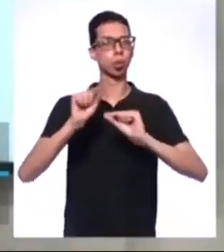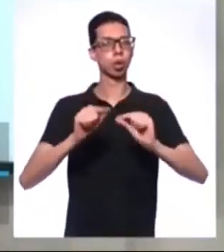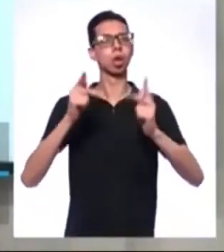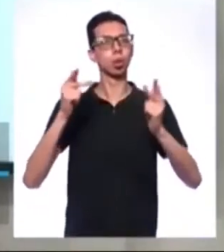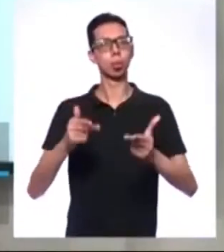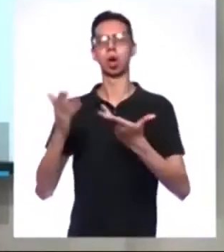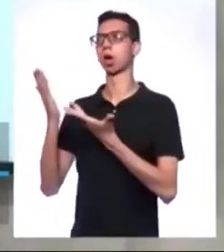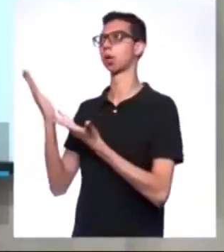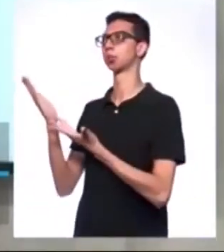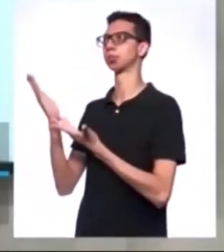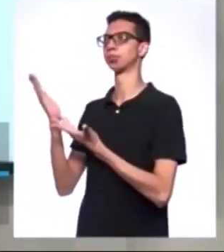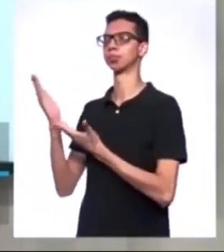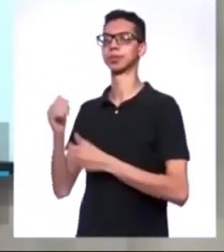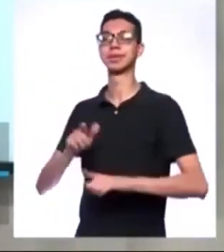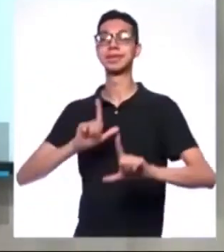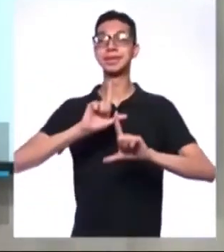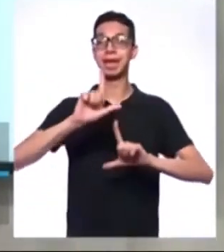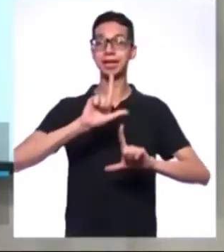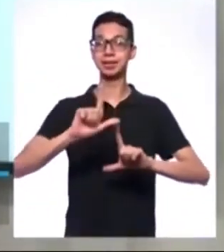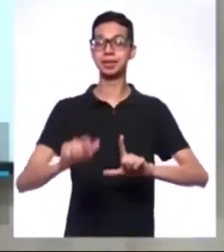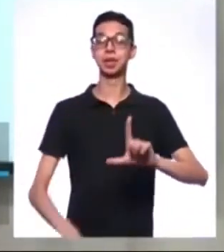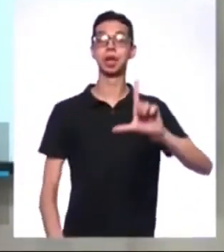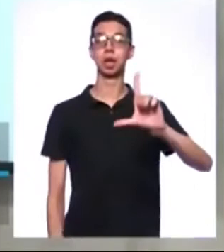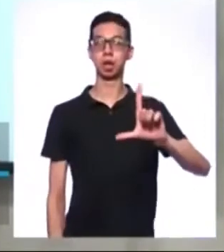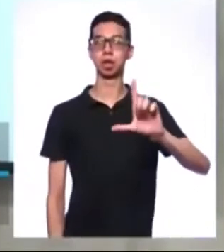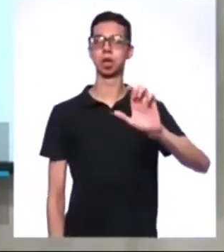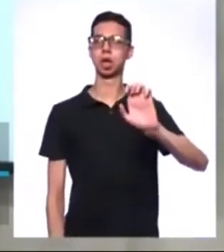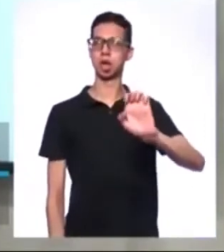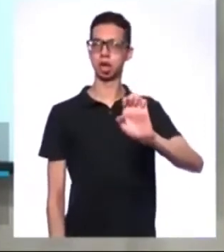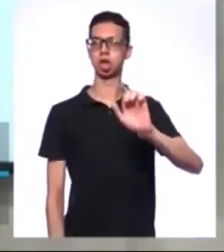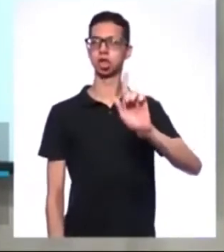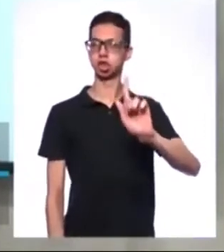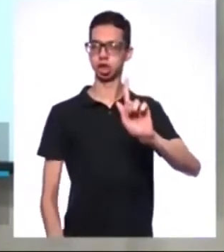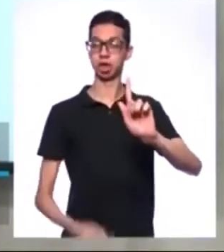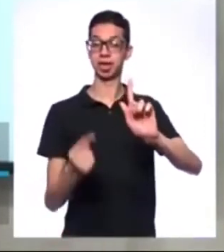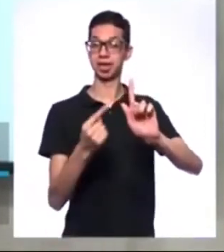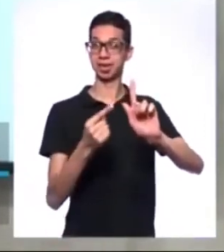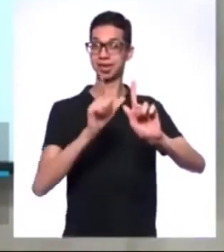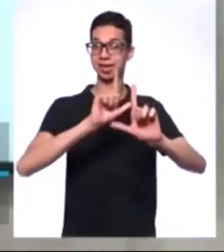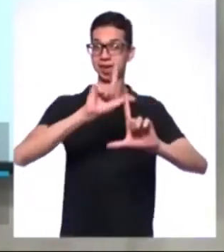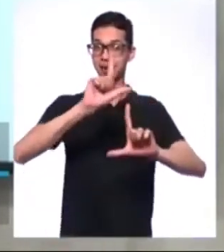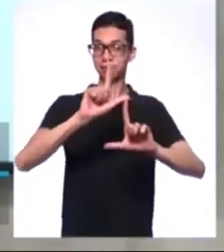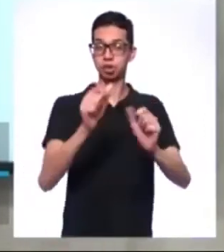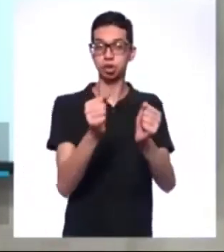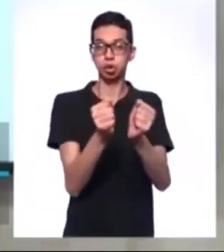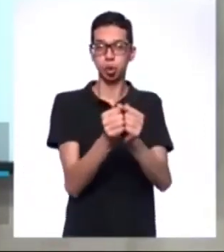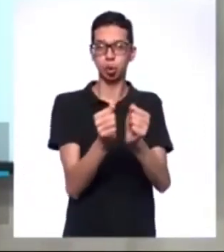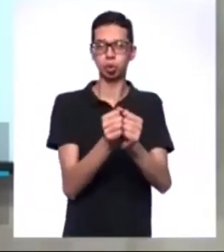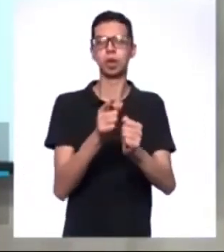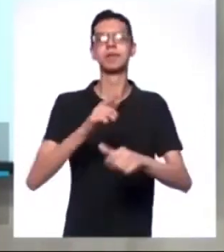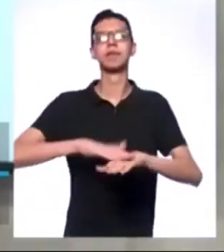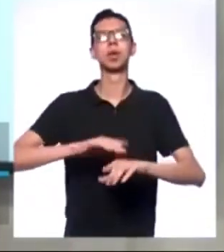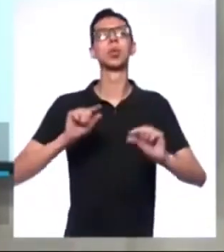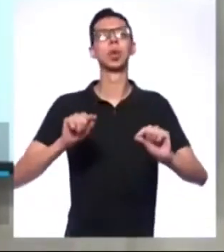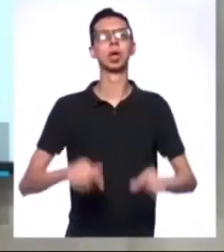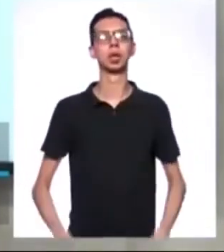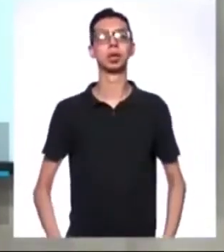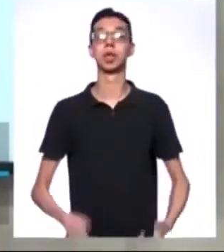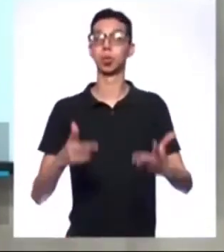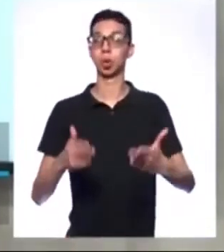que as letras L e G fiquem juntas tem que ela fazer vamos lá